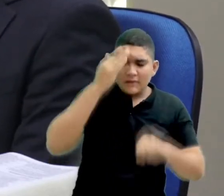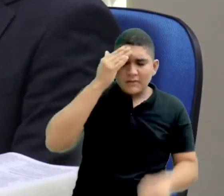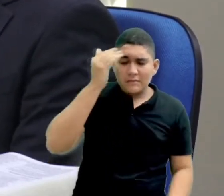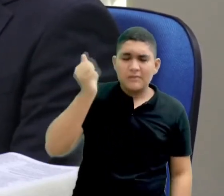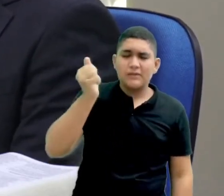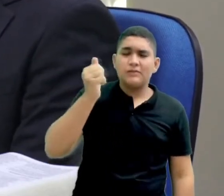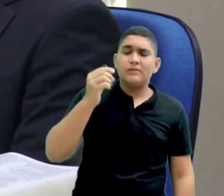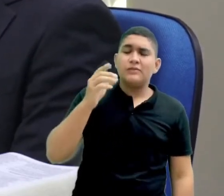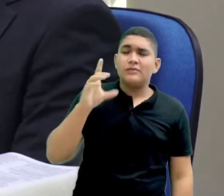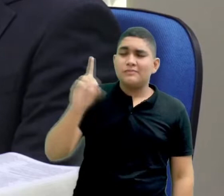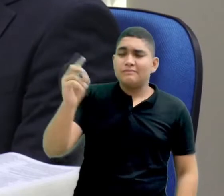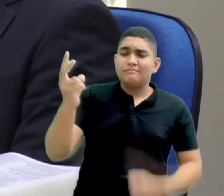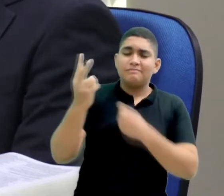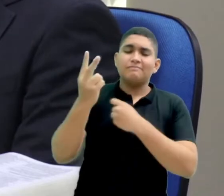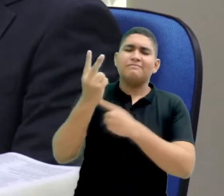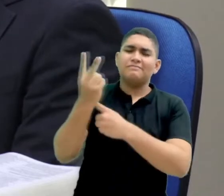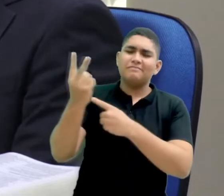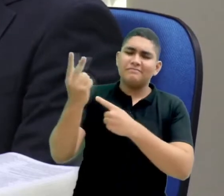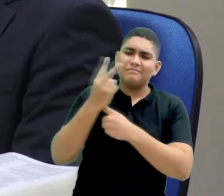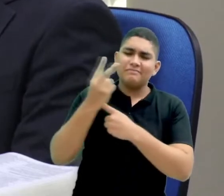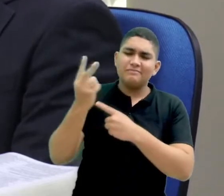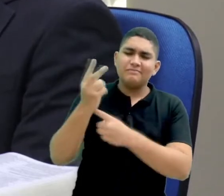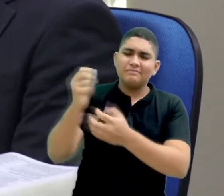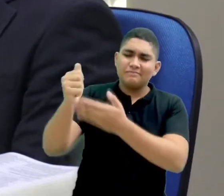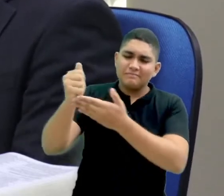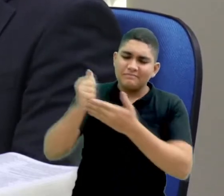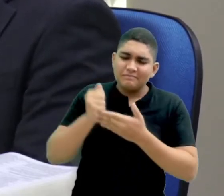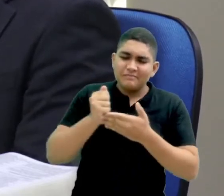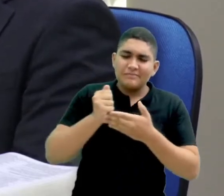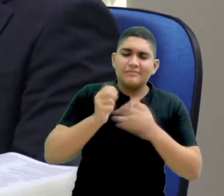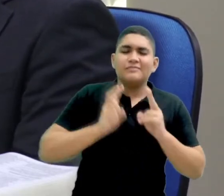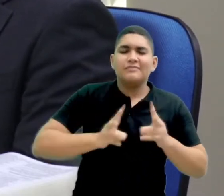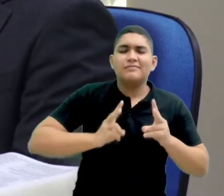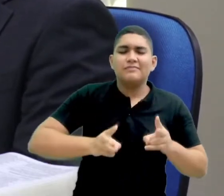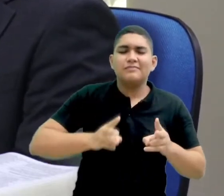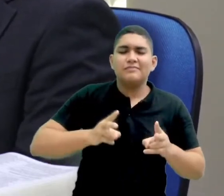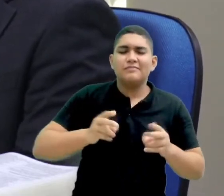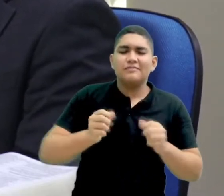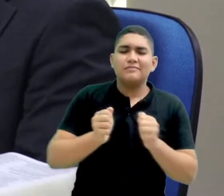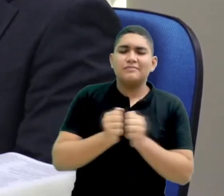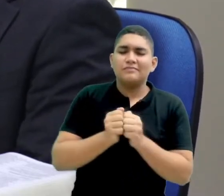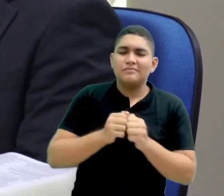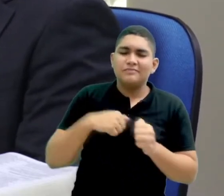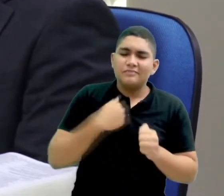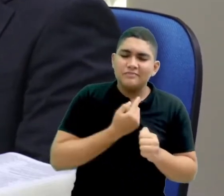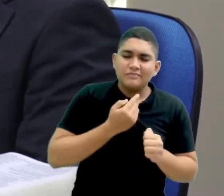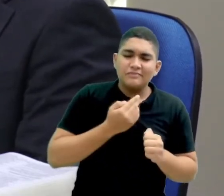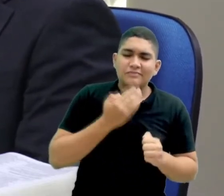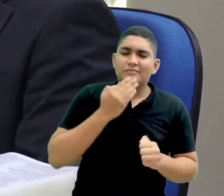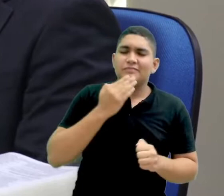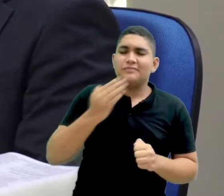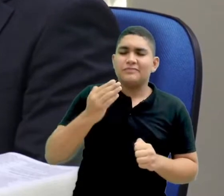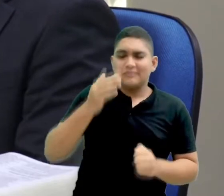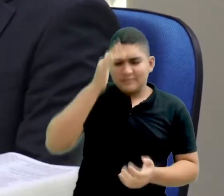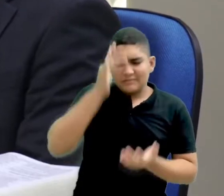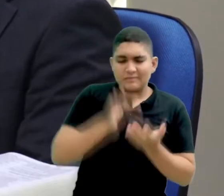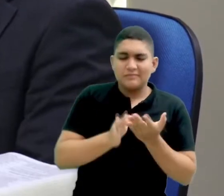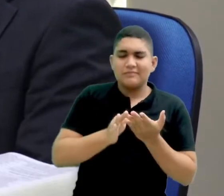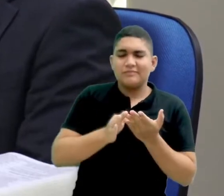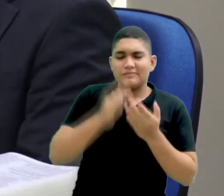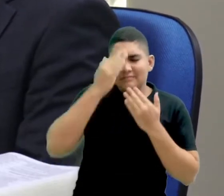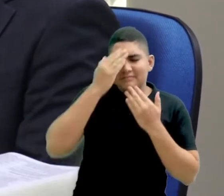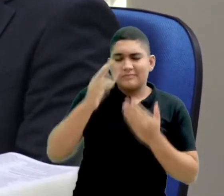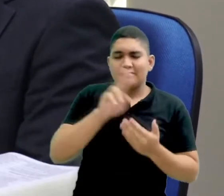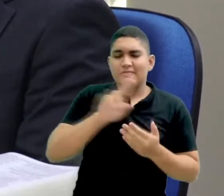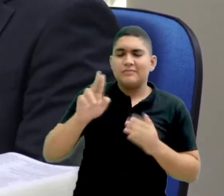sustentas em todo o tempo. Ser conosco, porque estas bênçãos te pedimos e em fé nós te agradecemos no poderoso